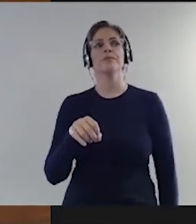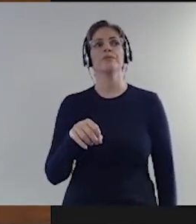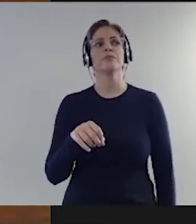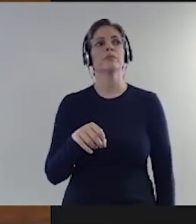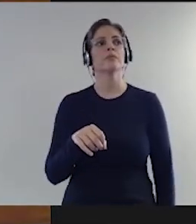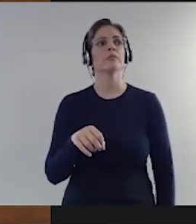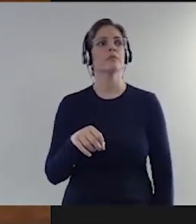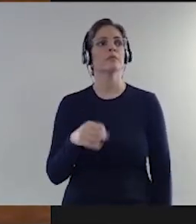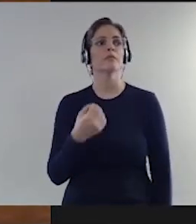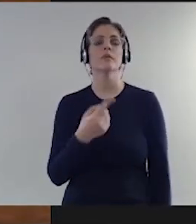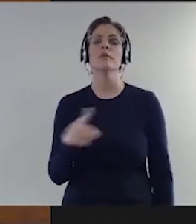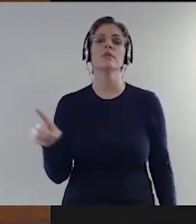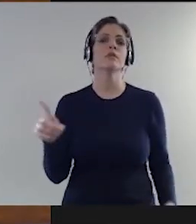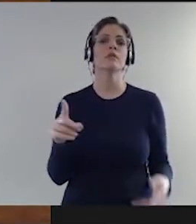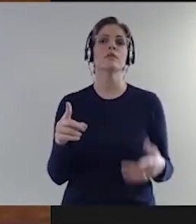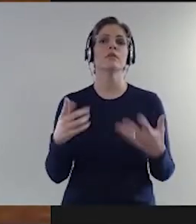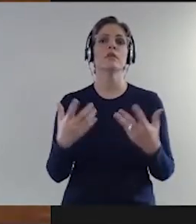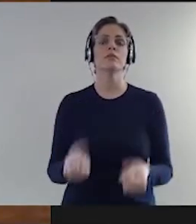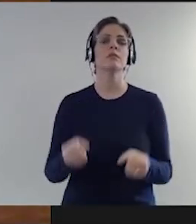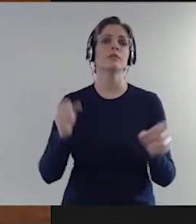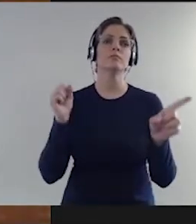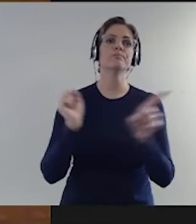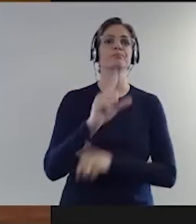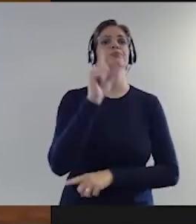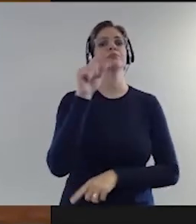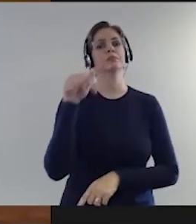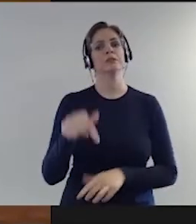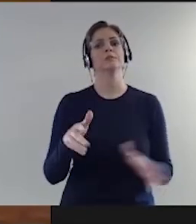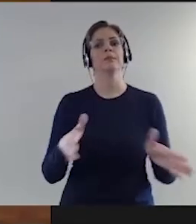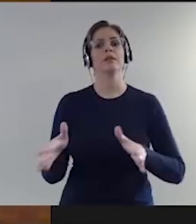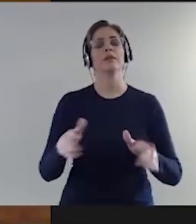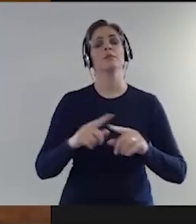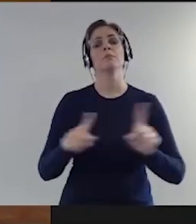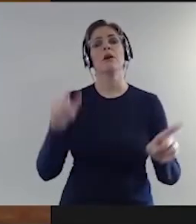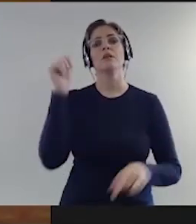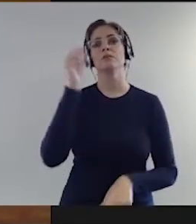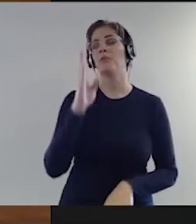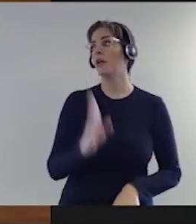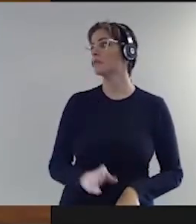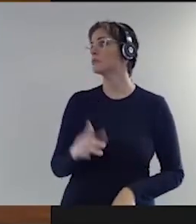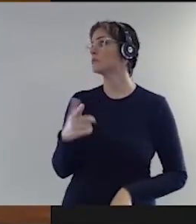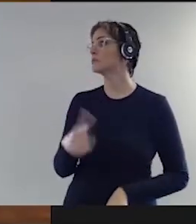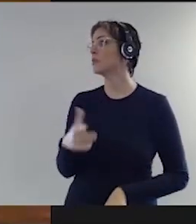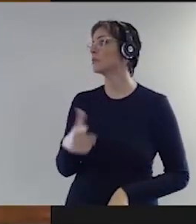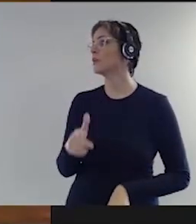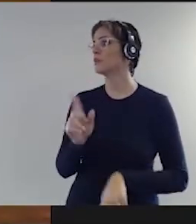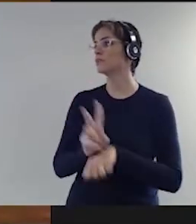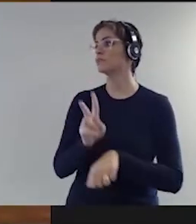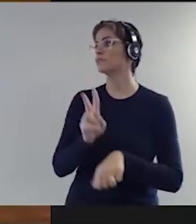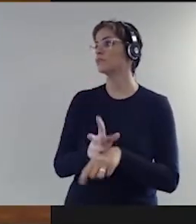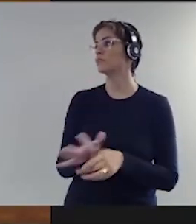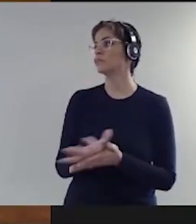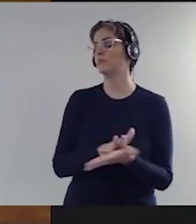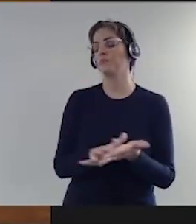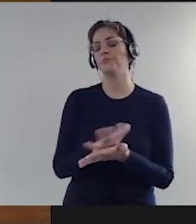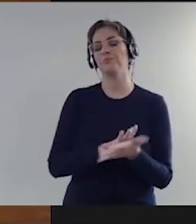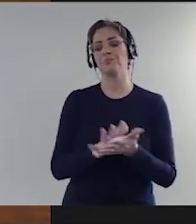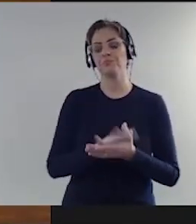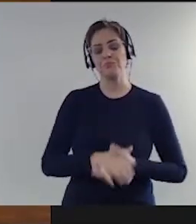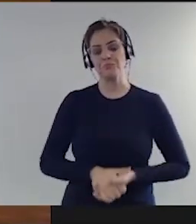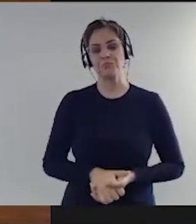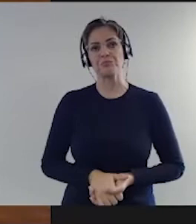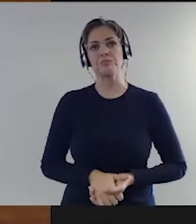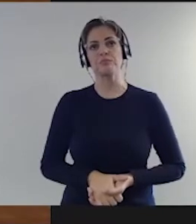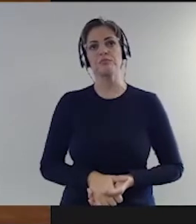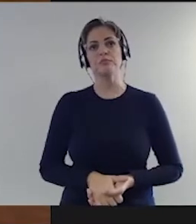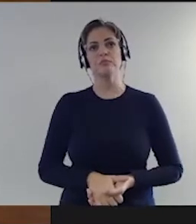a decisões de despejo nesse período, e no Brasil nós não temos uma medida protetiva da moradia. Isso